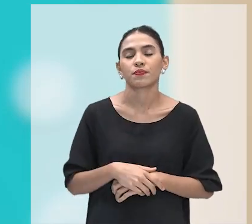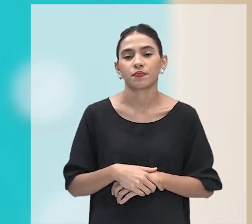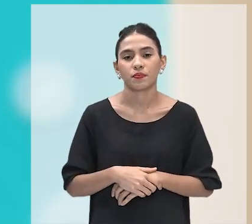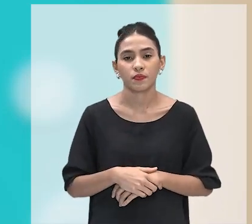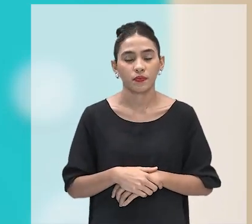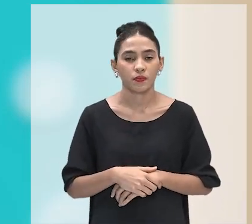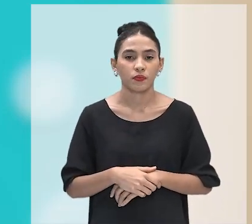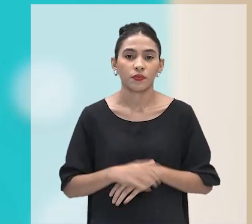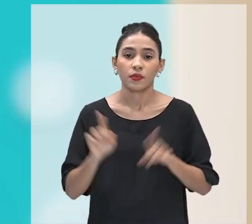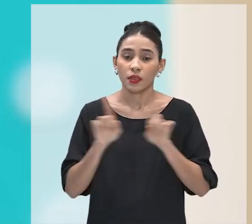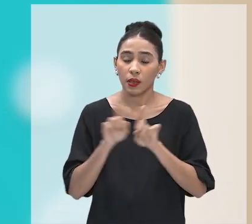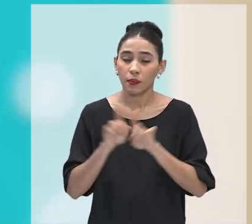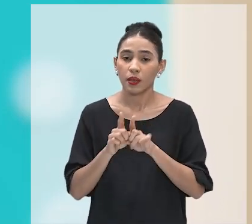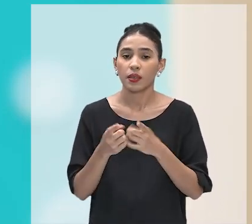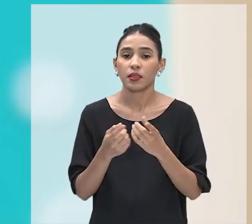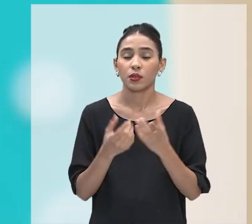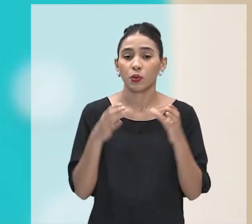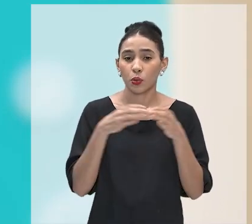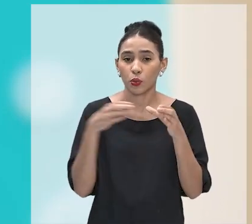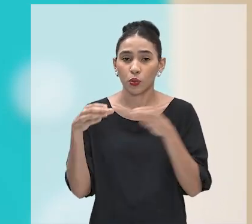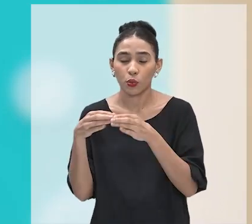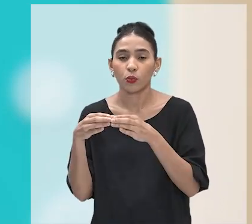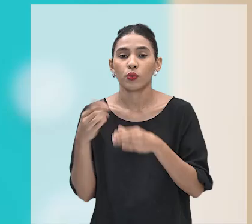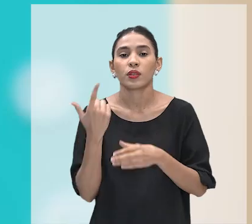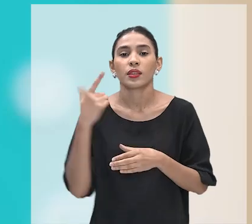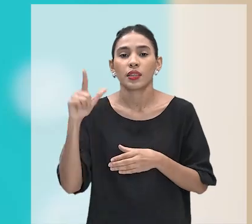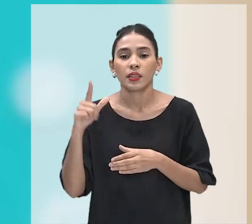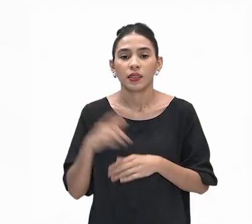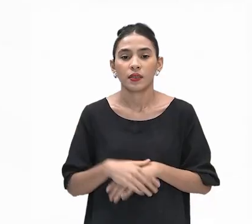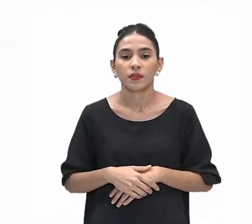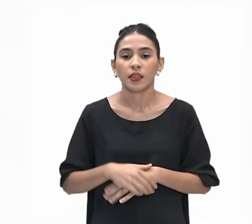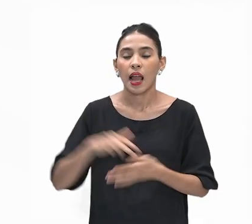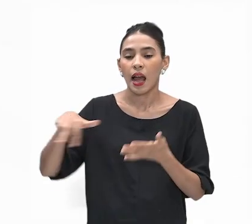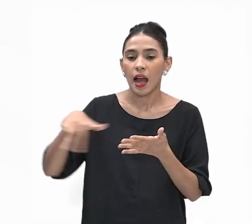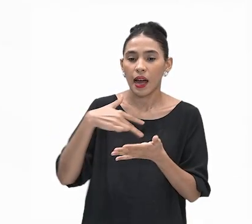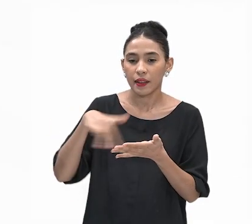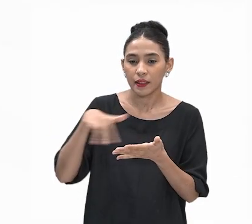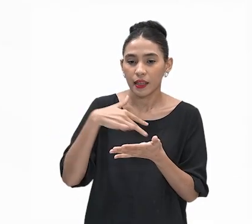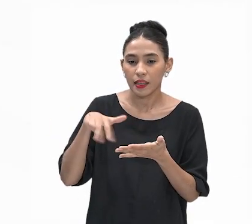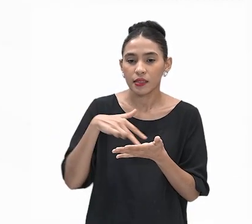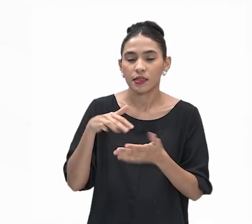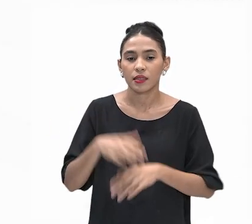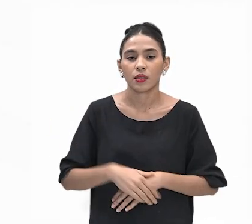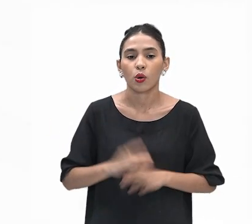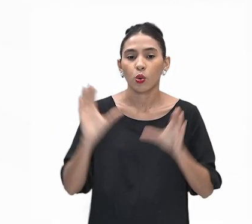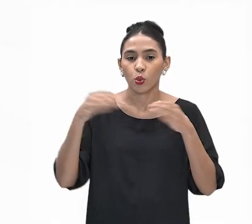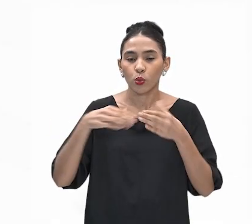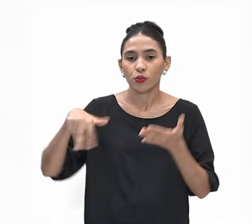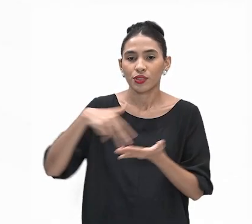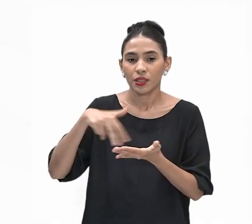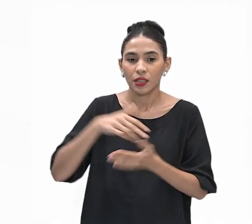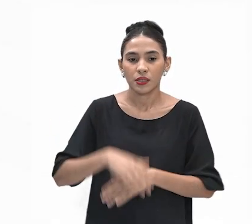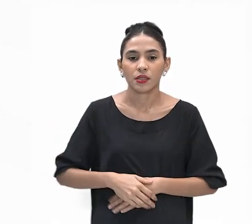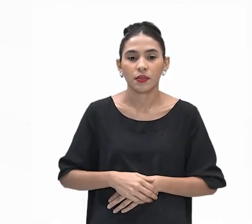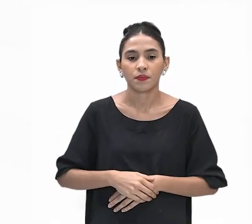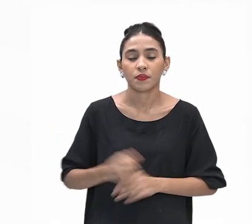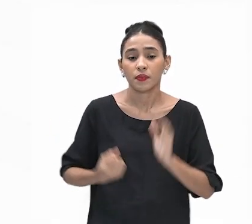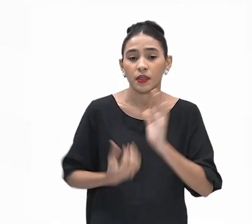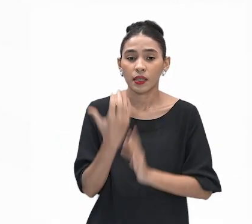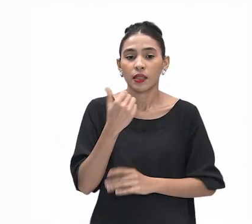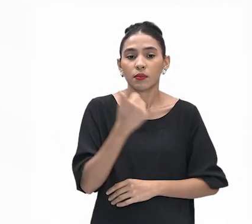dentro dos grupos do Teatro Amazonas, nós temos o Corpo de Dança do Amazonas. Vamos ver? Criado